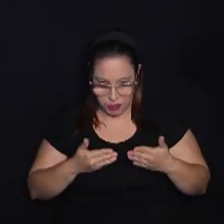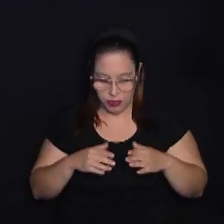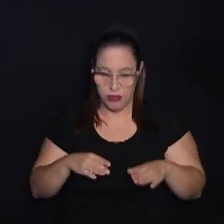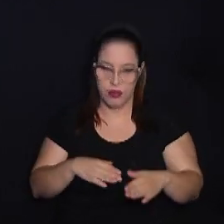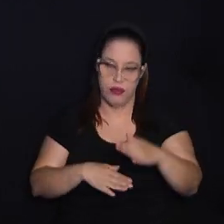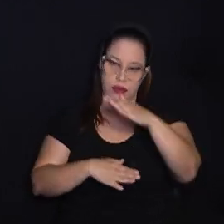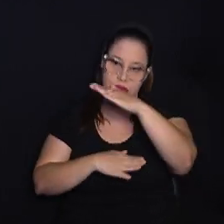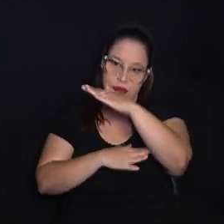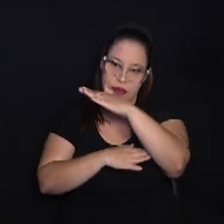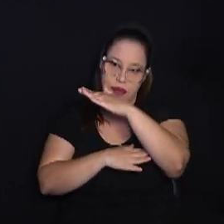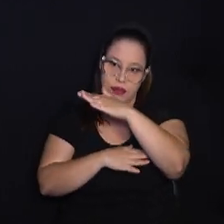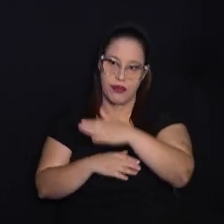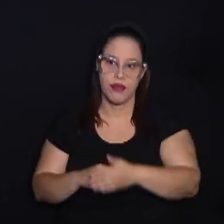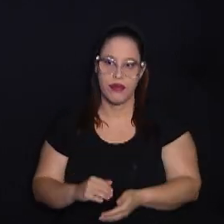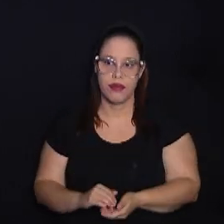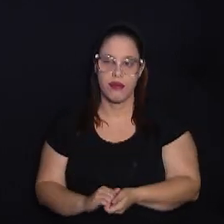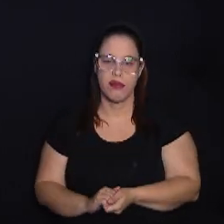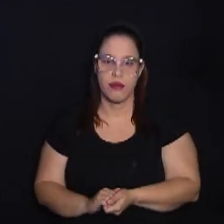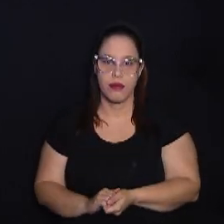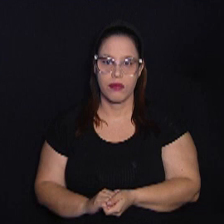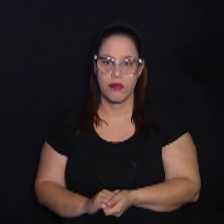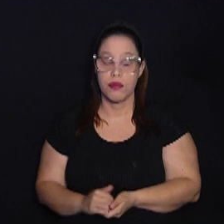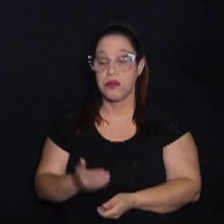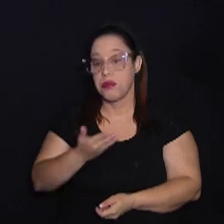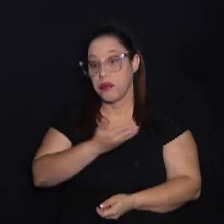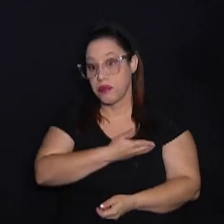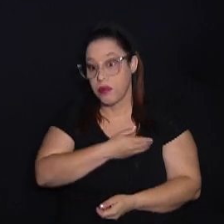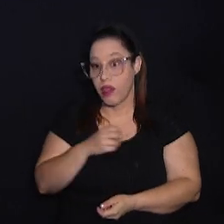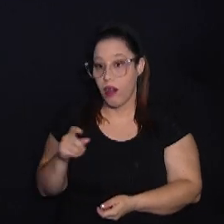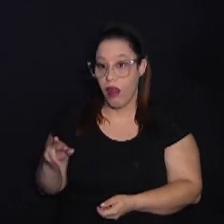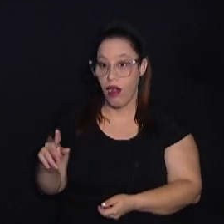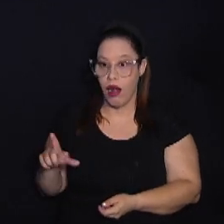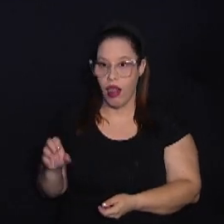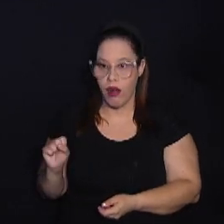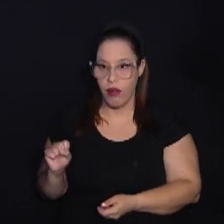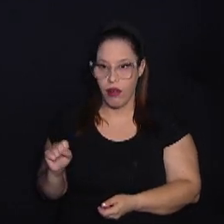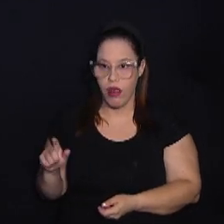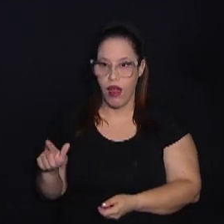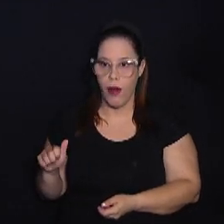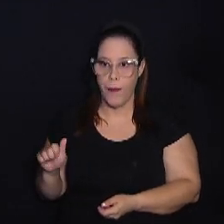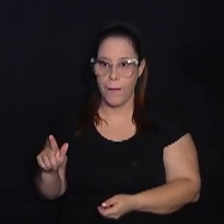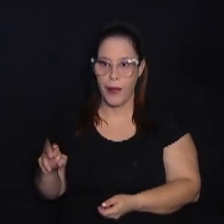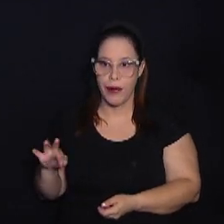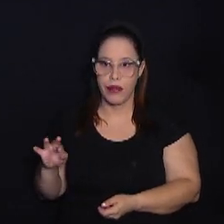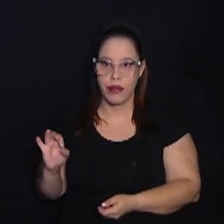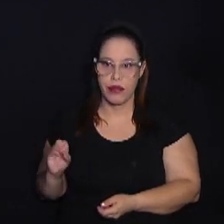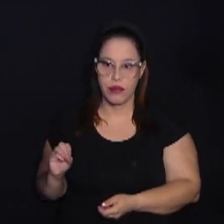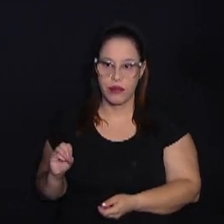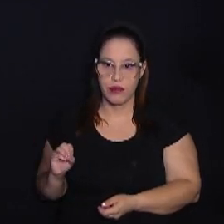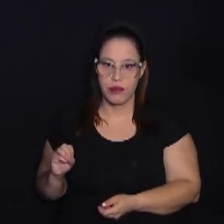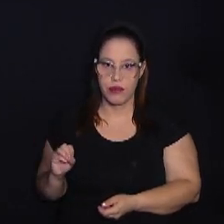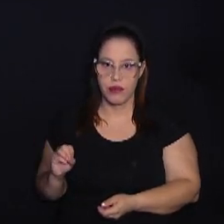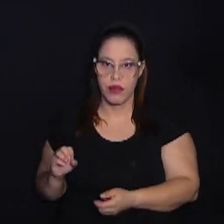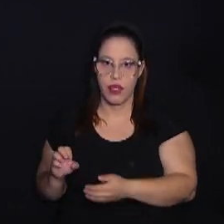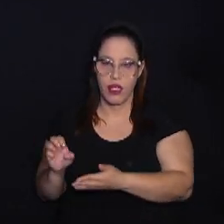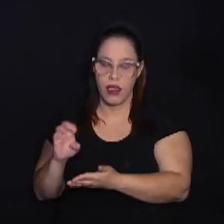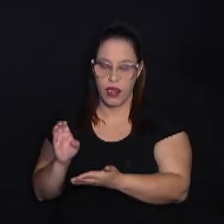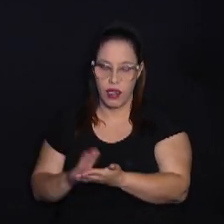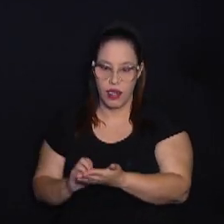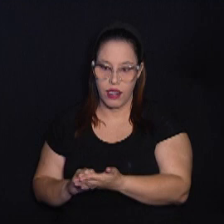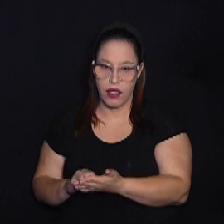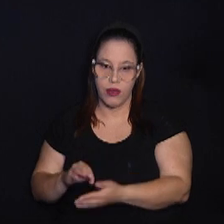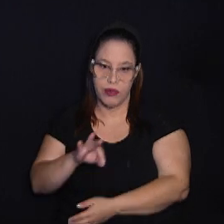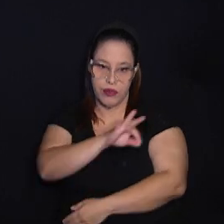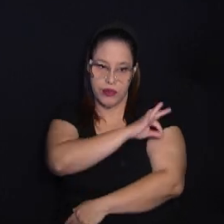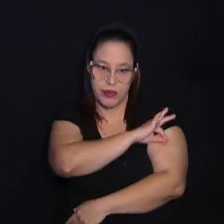E também um cumprimento aqui ao meu amigo Carlos Alberto, da Secretaria de Finanças da Prefeitura, em nome